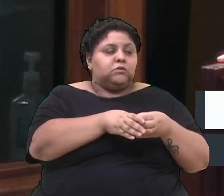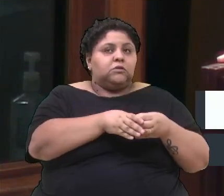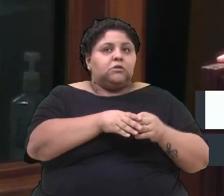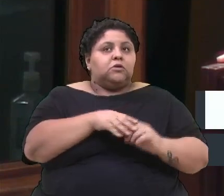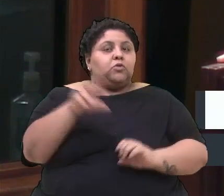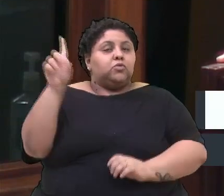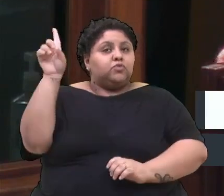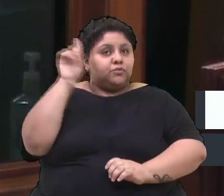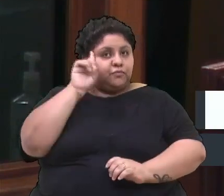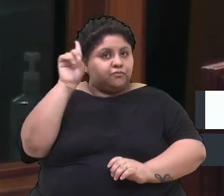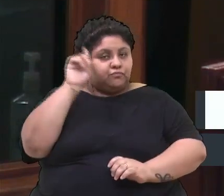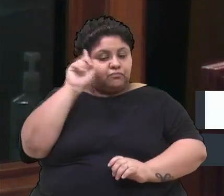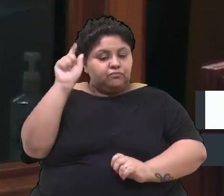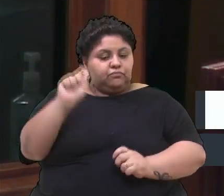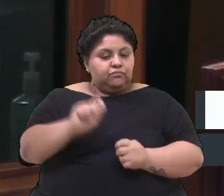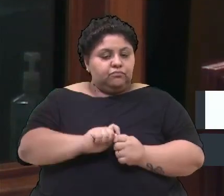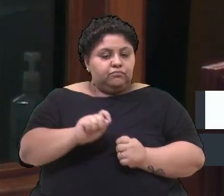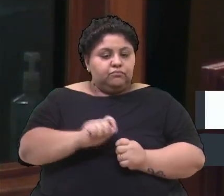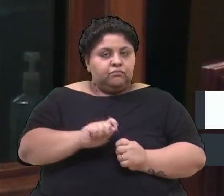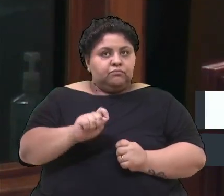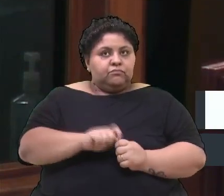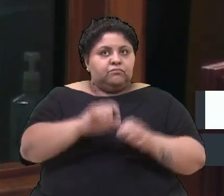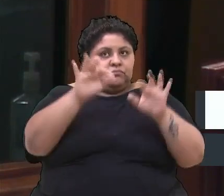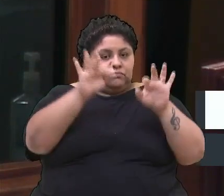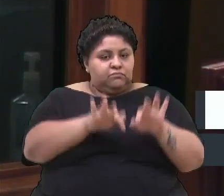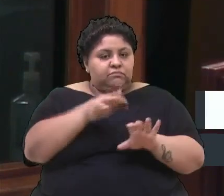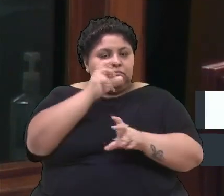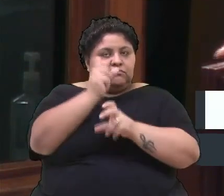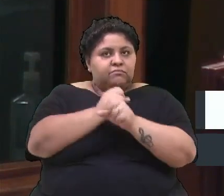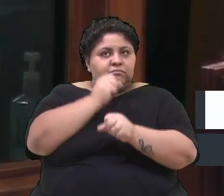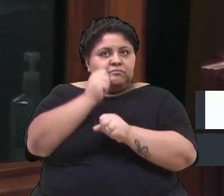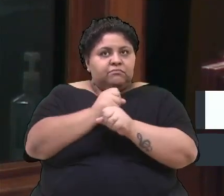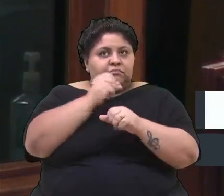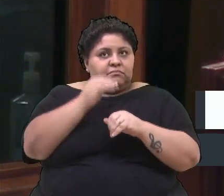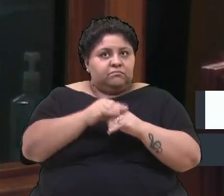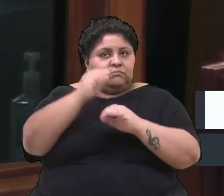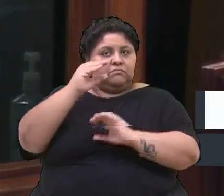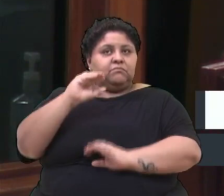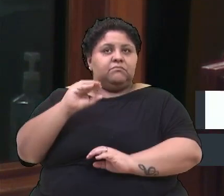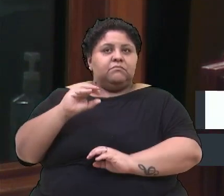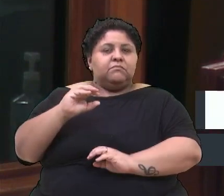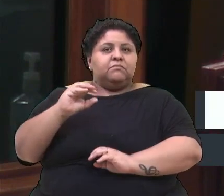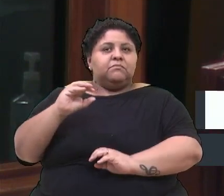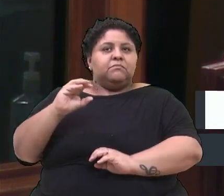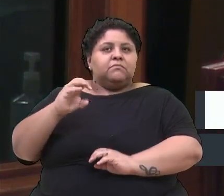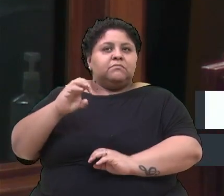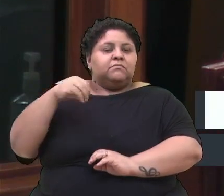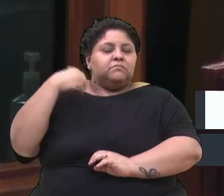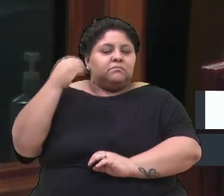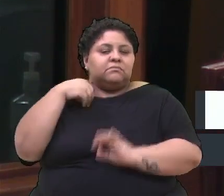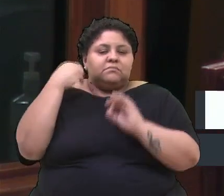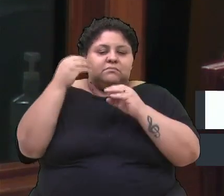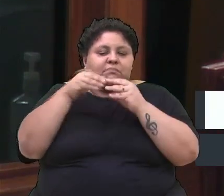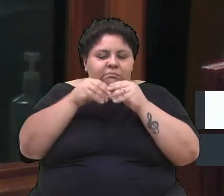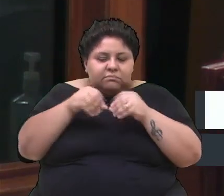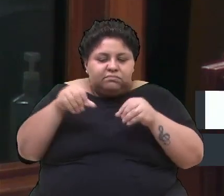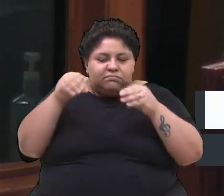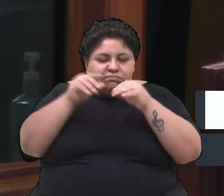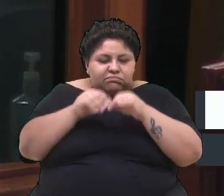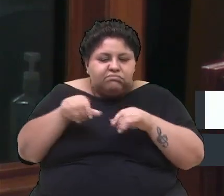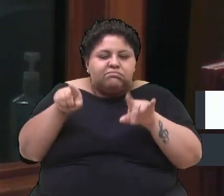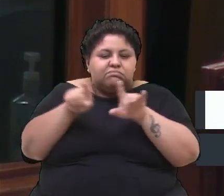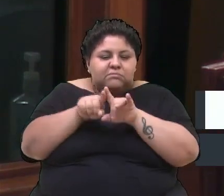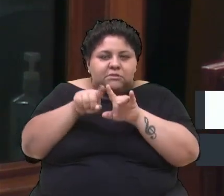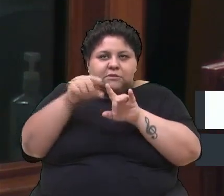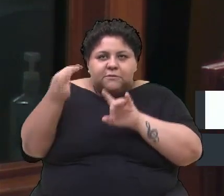dia fez com que eu concluísse esse ano com mais experiência, com mais sensibilidade e um